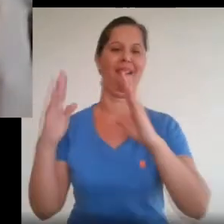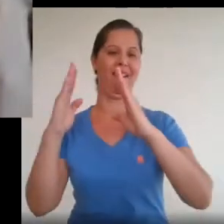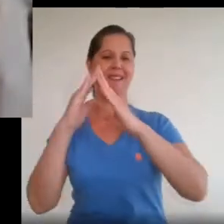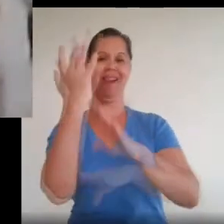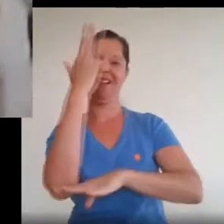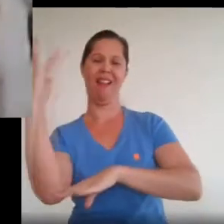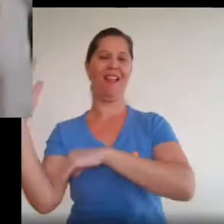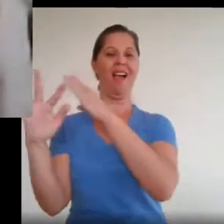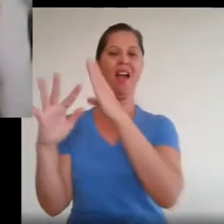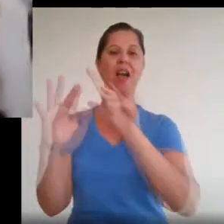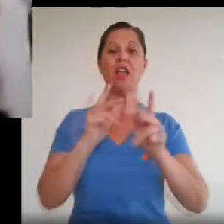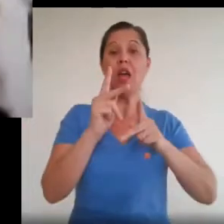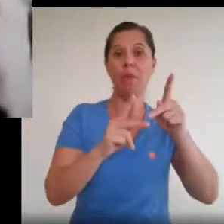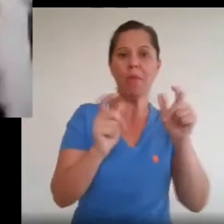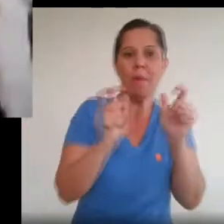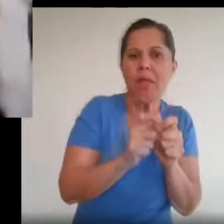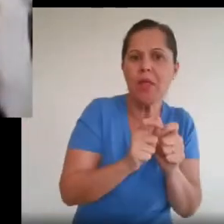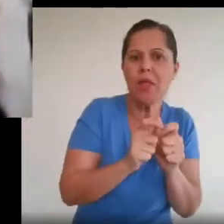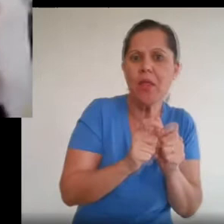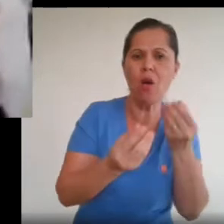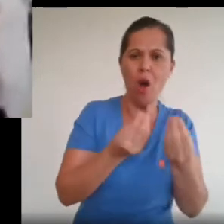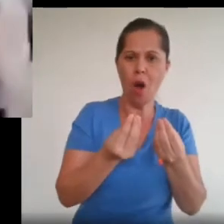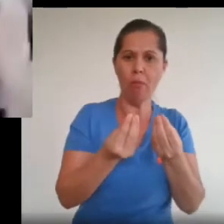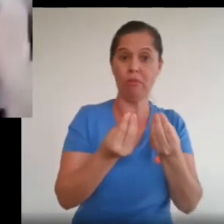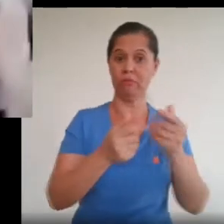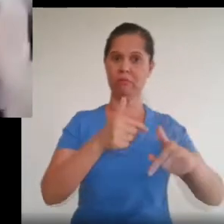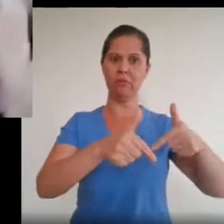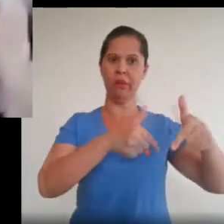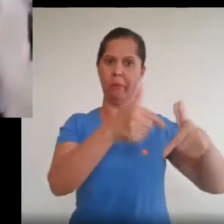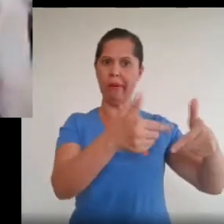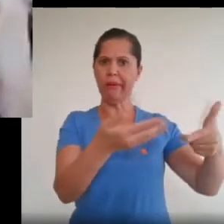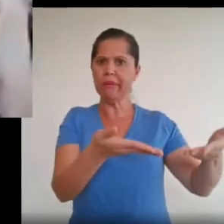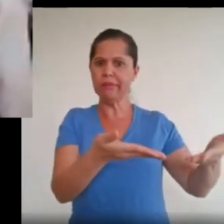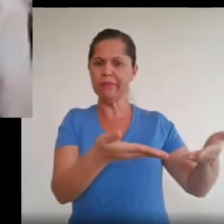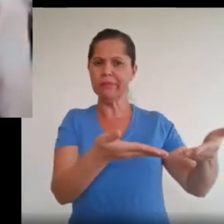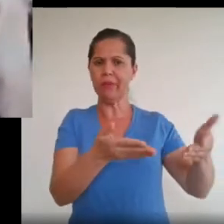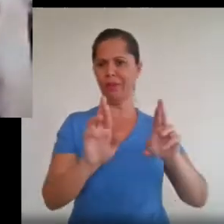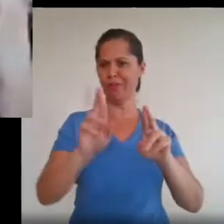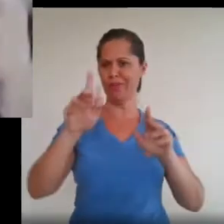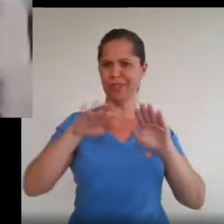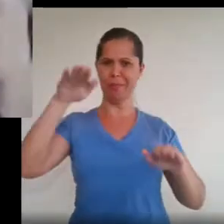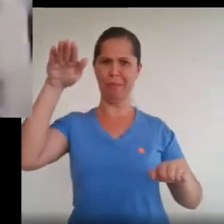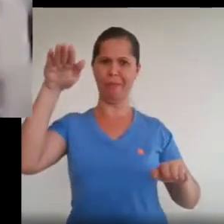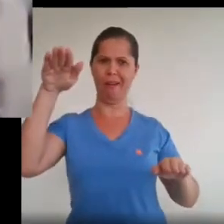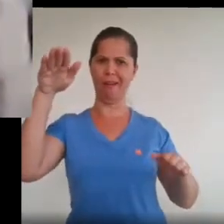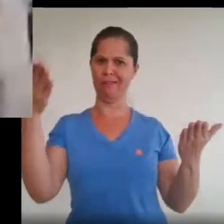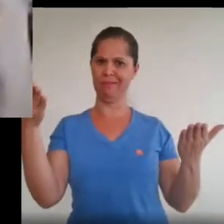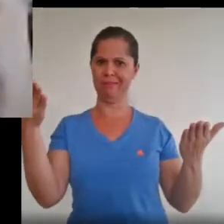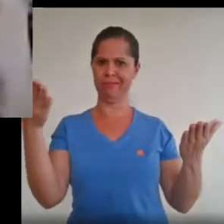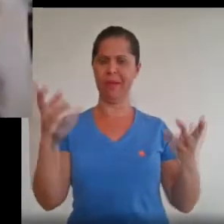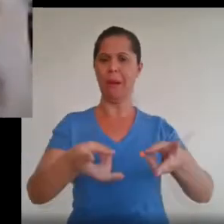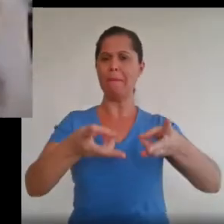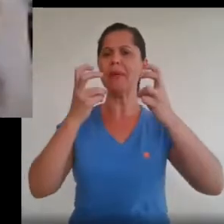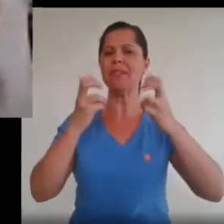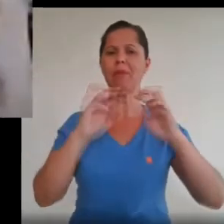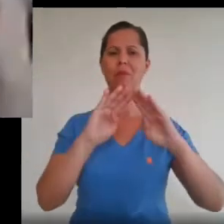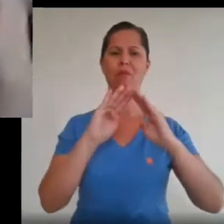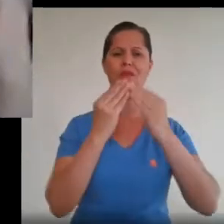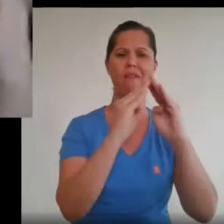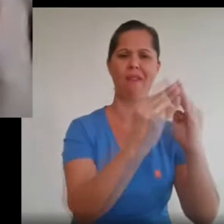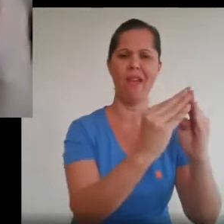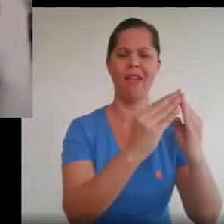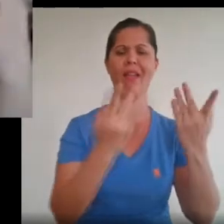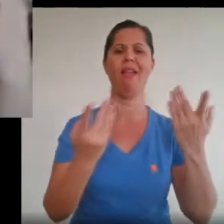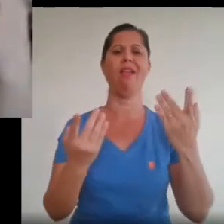trabalhando. Né? Aí a gente percebeu que as favelas, as